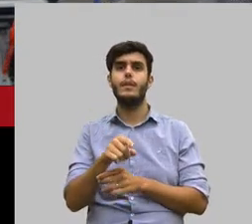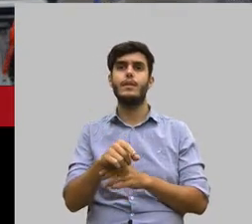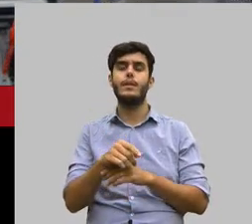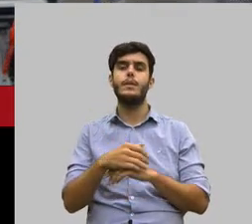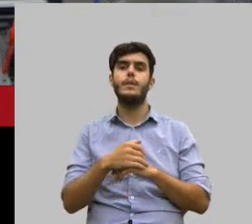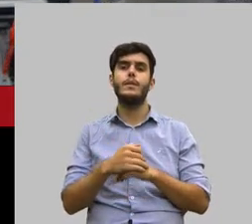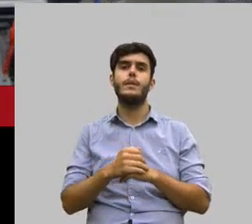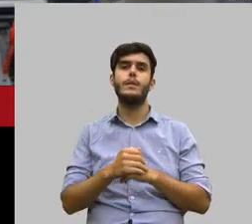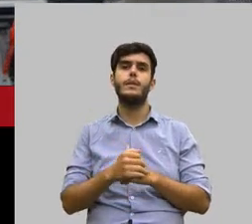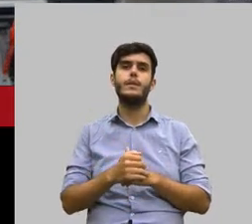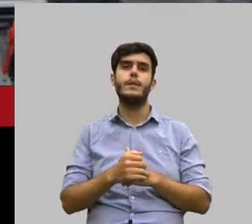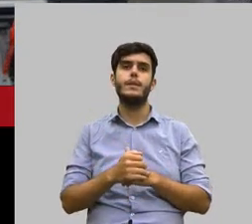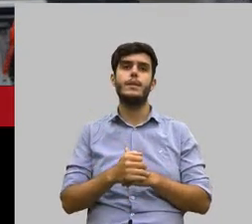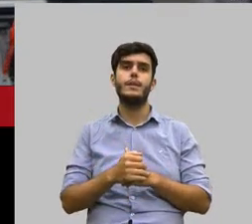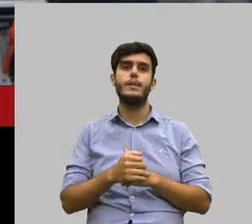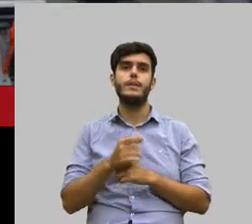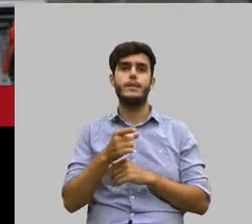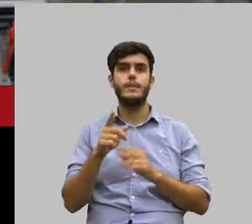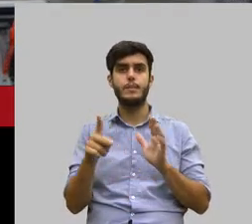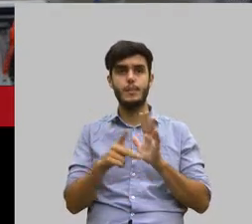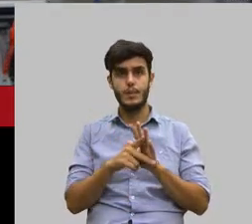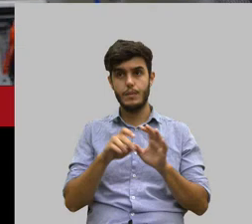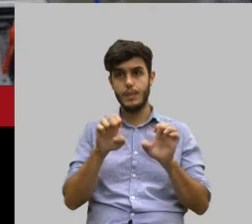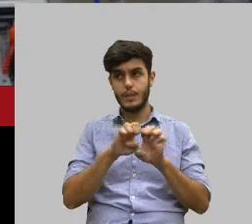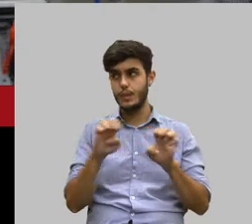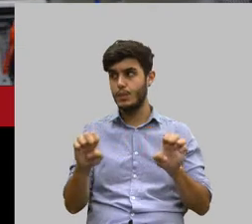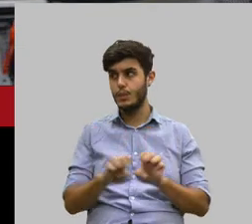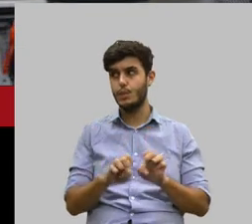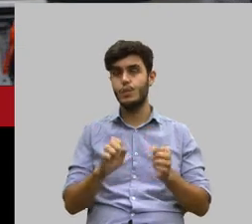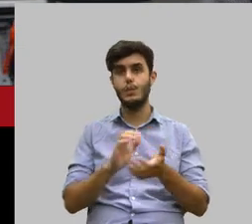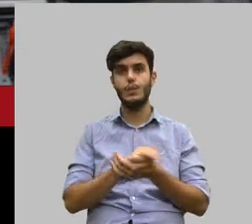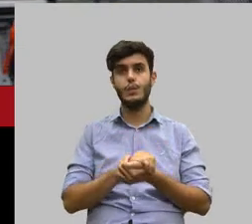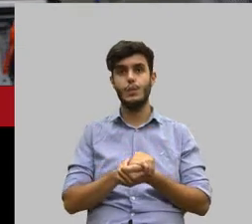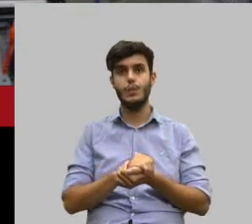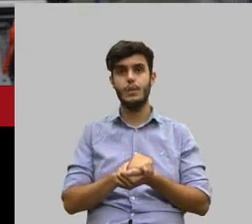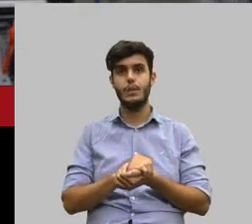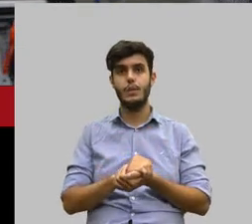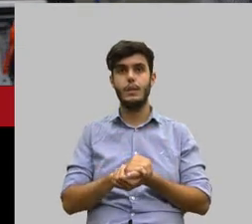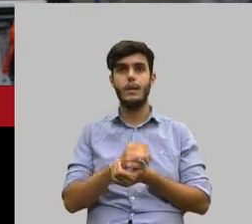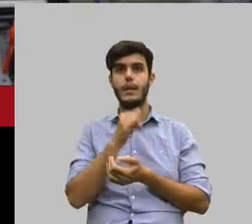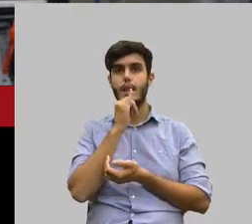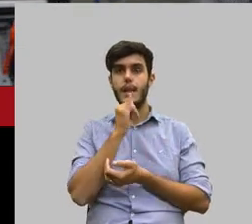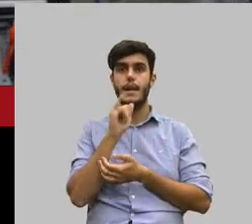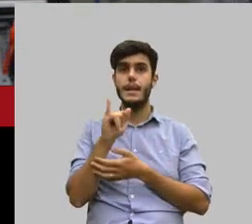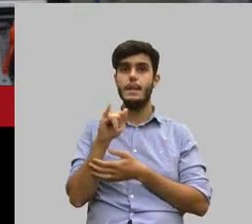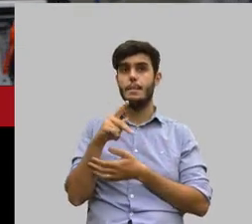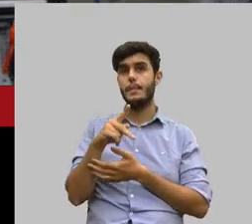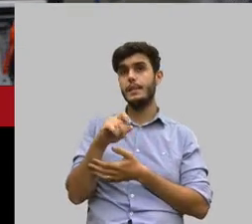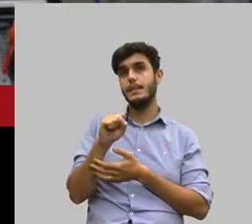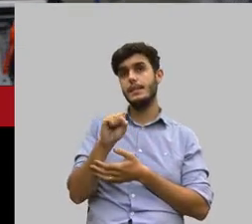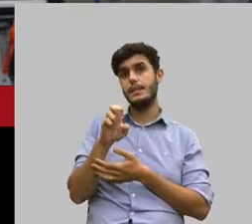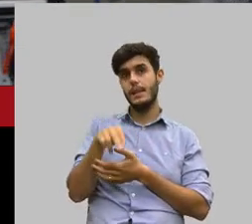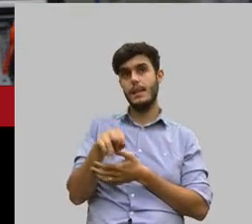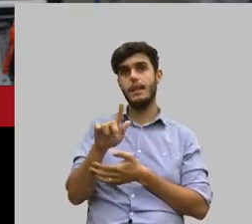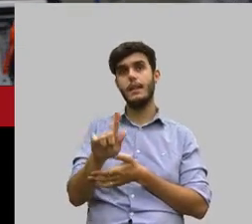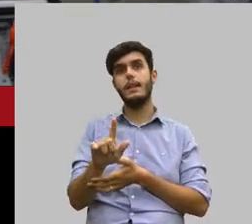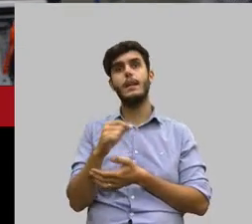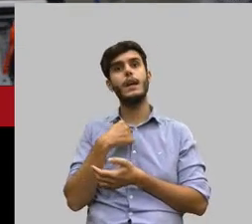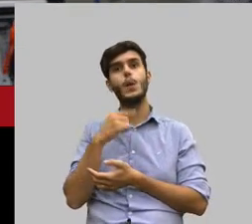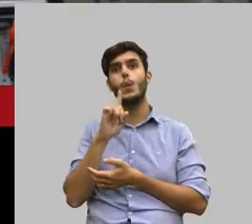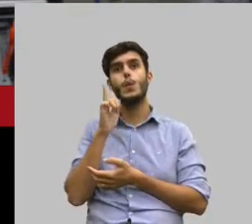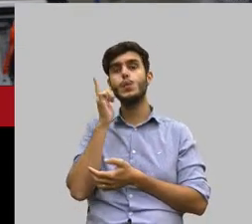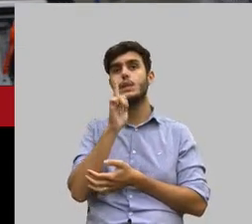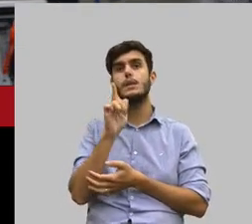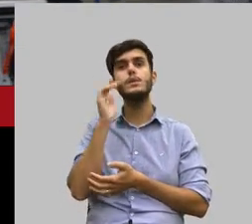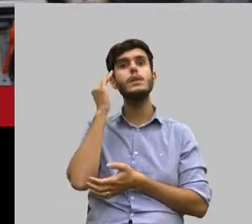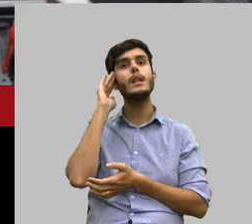e estruturante modificação por exemplo no ipseng eu não consigo entender como é que a